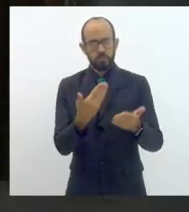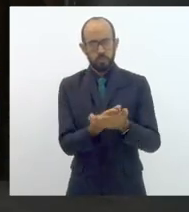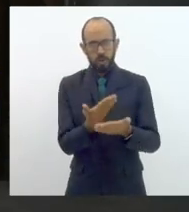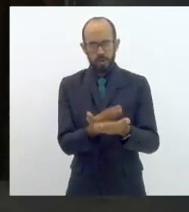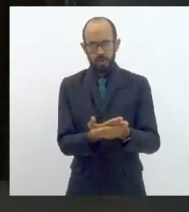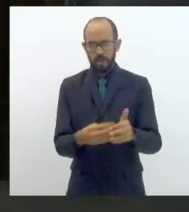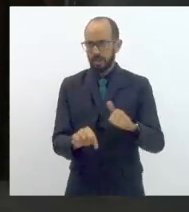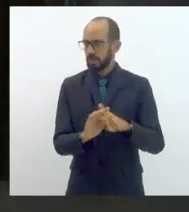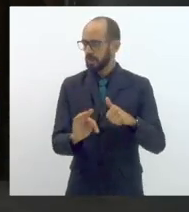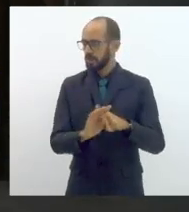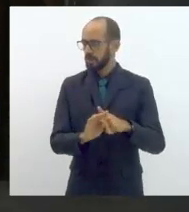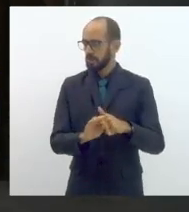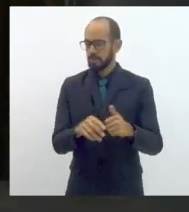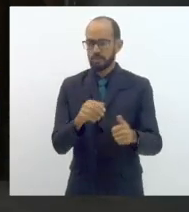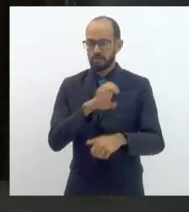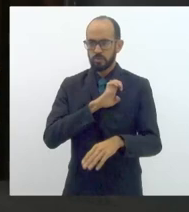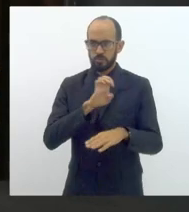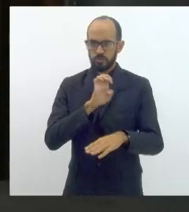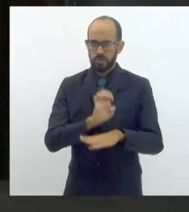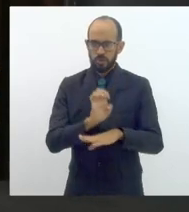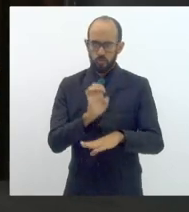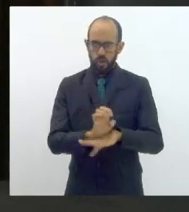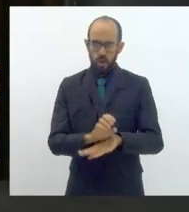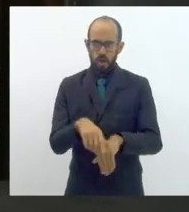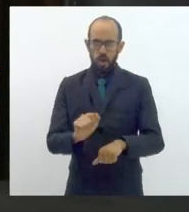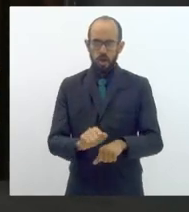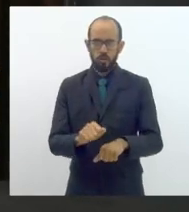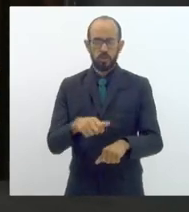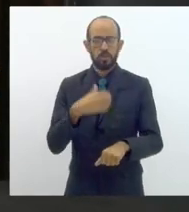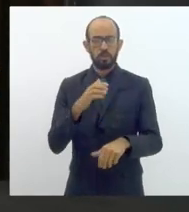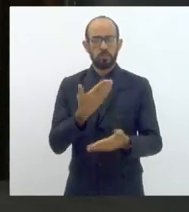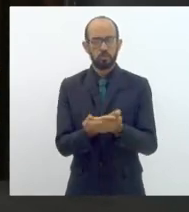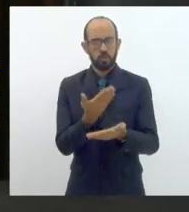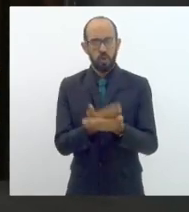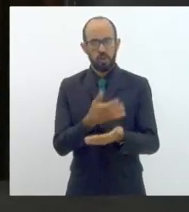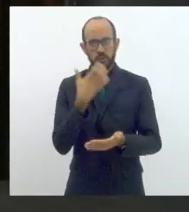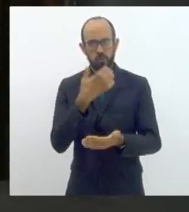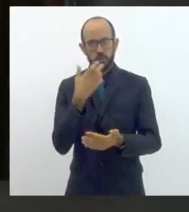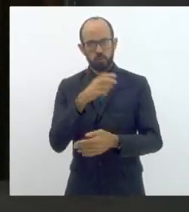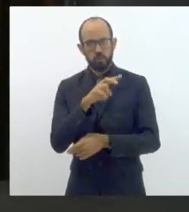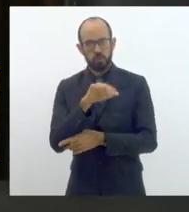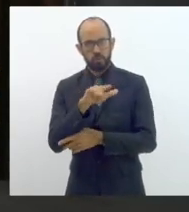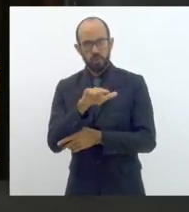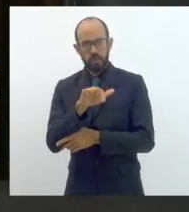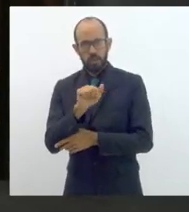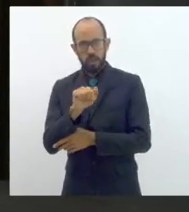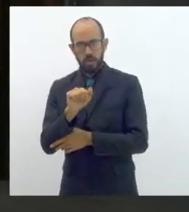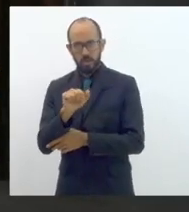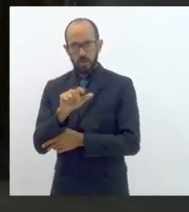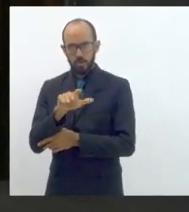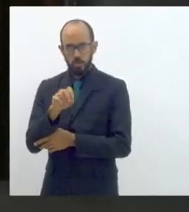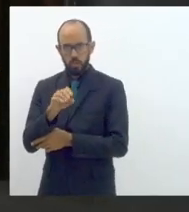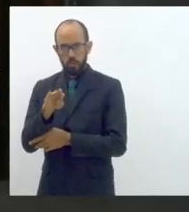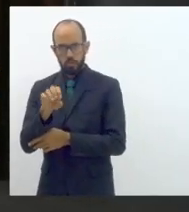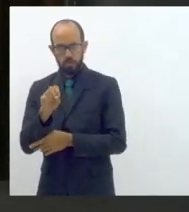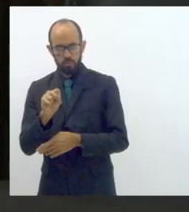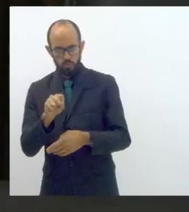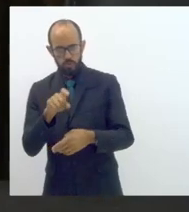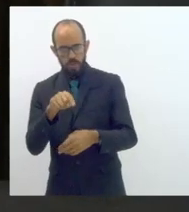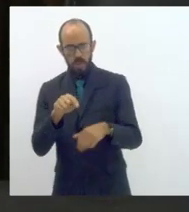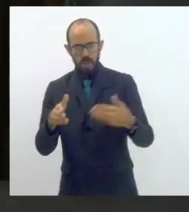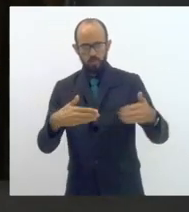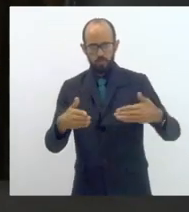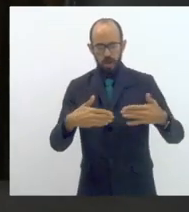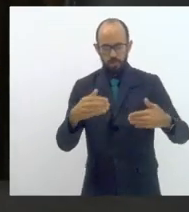escola de balé, uma escola de música Vila Lobos. Tudo num complexo que a gente chama Fábrica do Conhecimento, que era uma